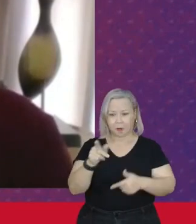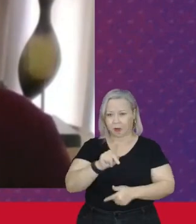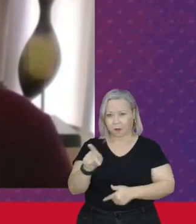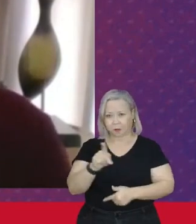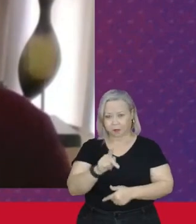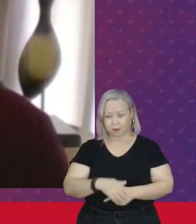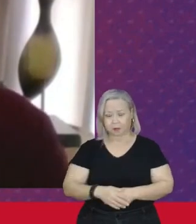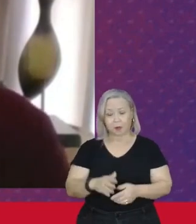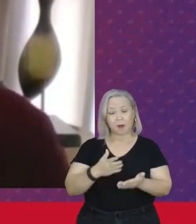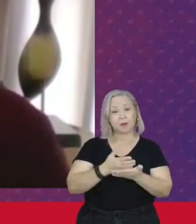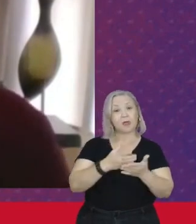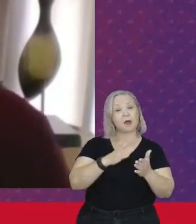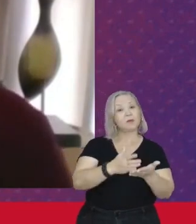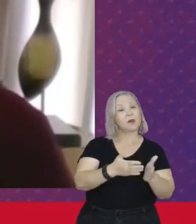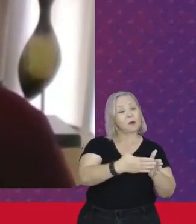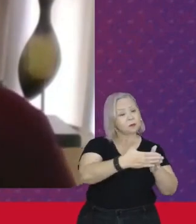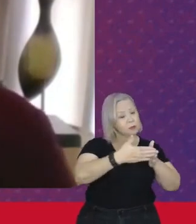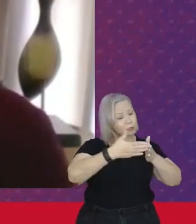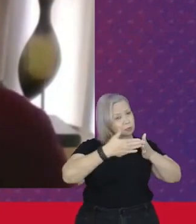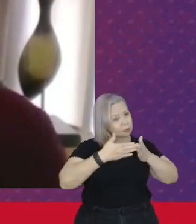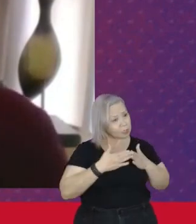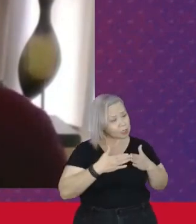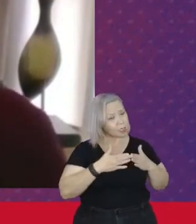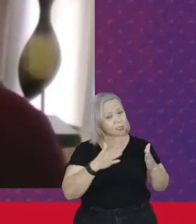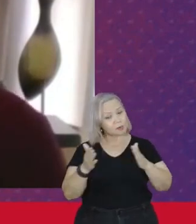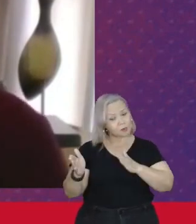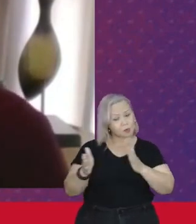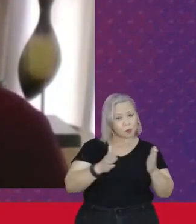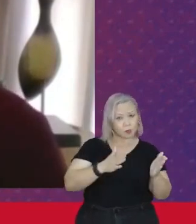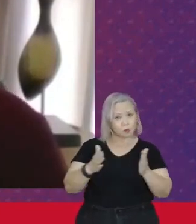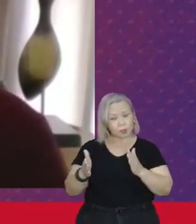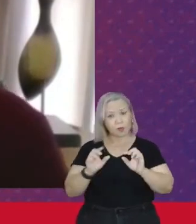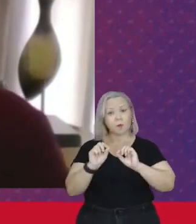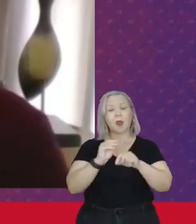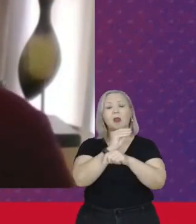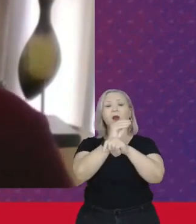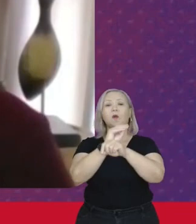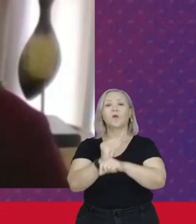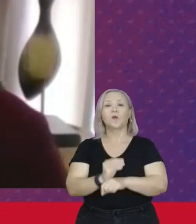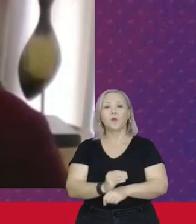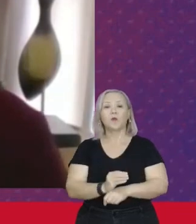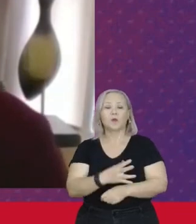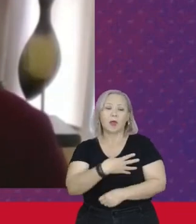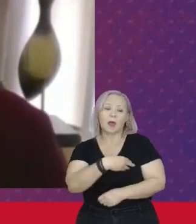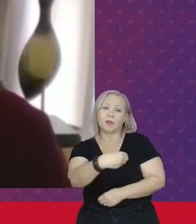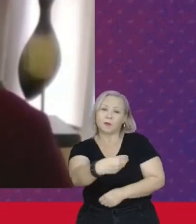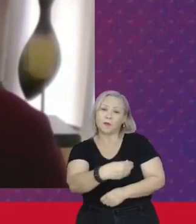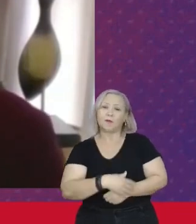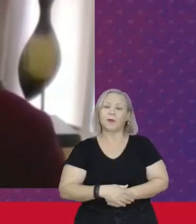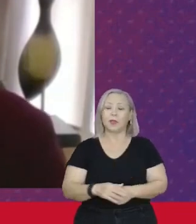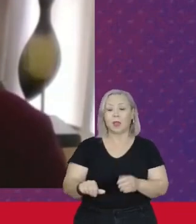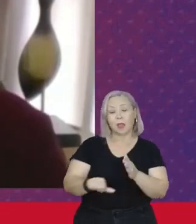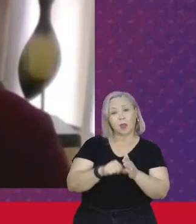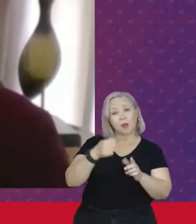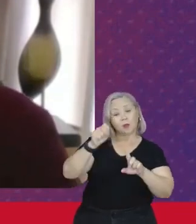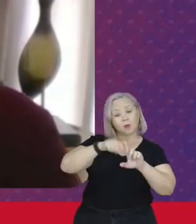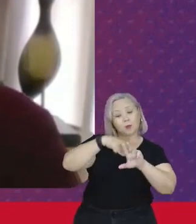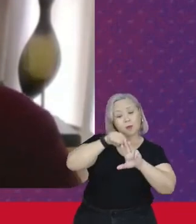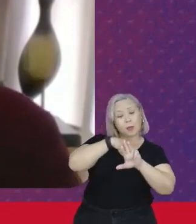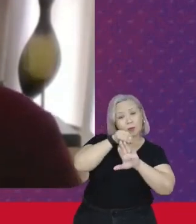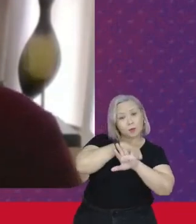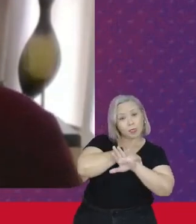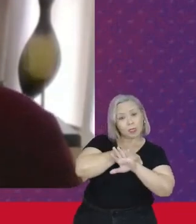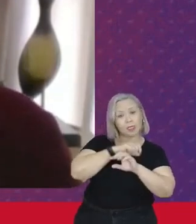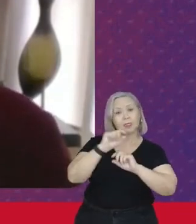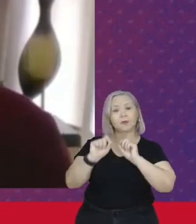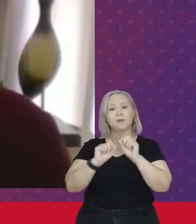nos licenciando temporariamente para cuidar da cria, né, nos primeiros meses, sobretudo